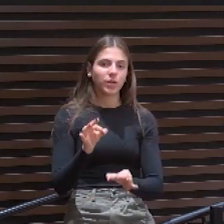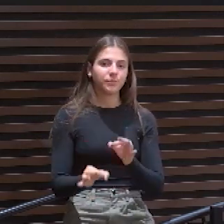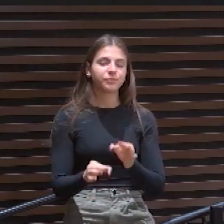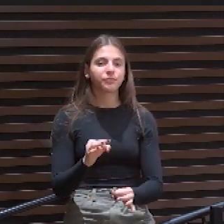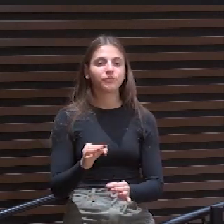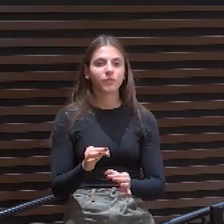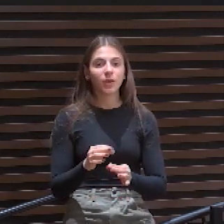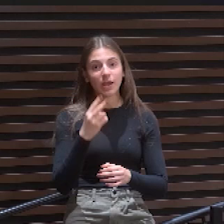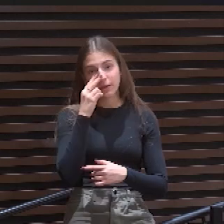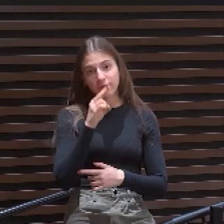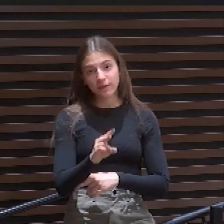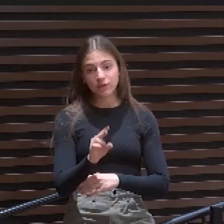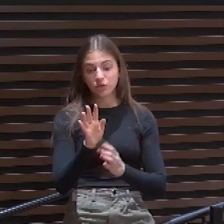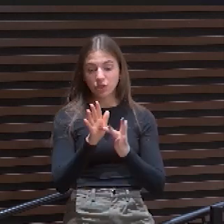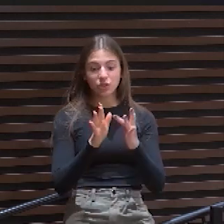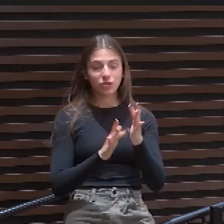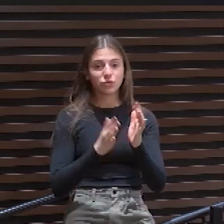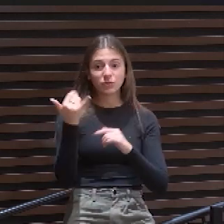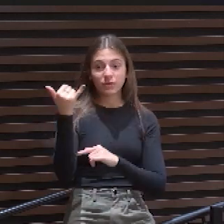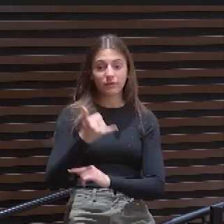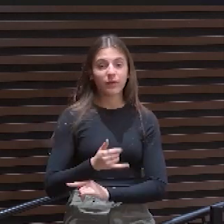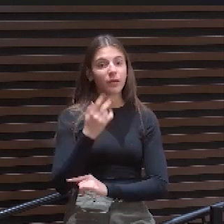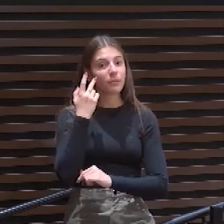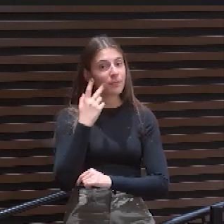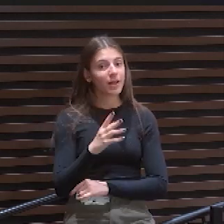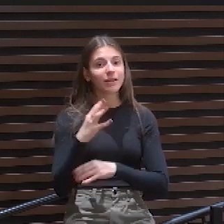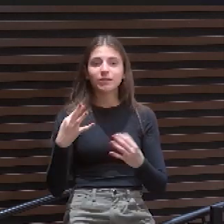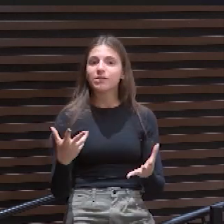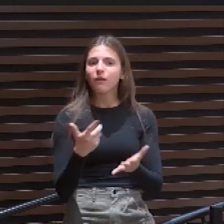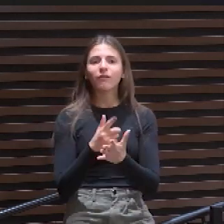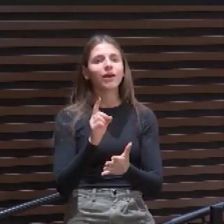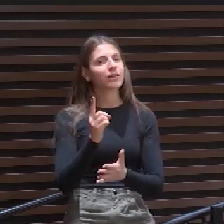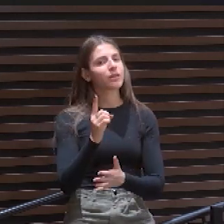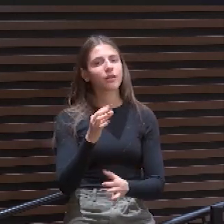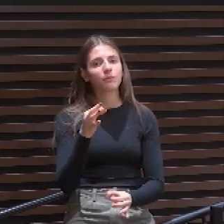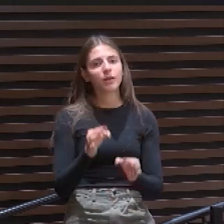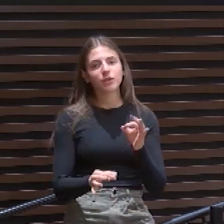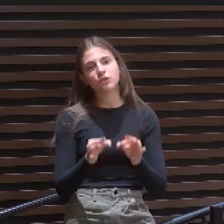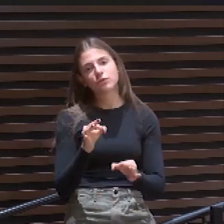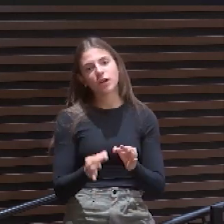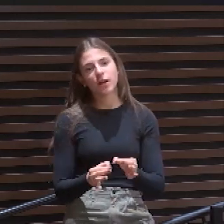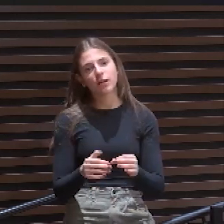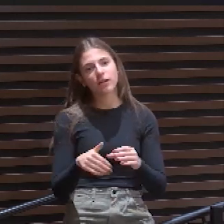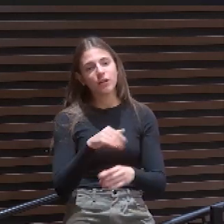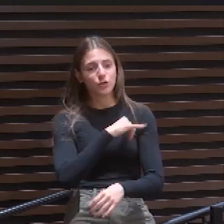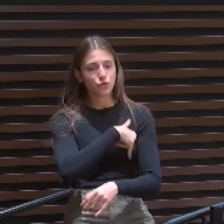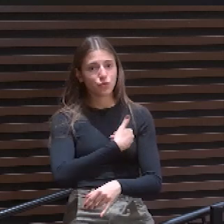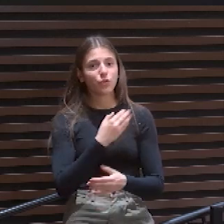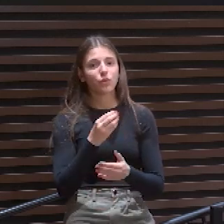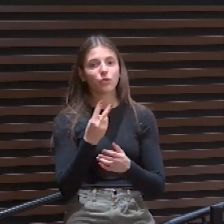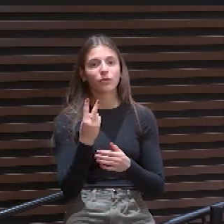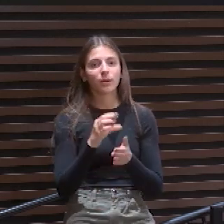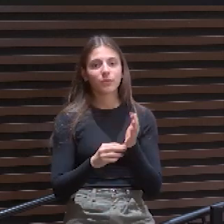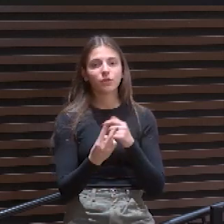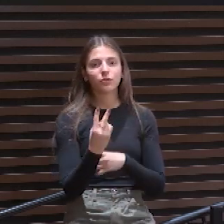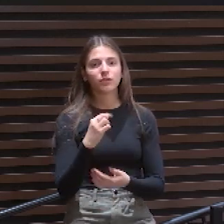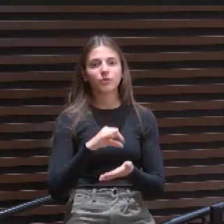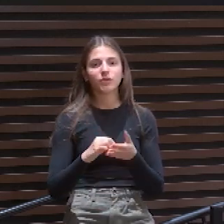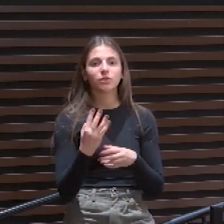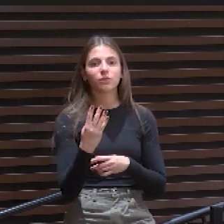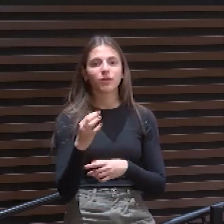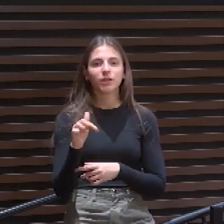que ele veio para salvar e não para julgar. João 12:47. Tal e